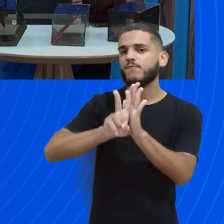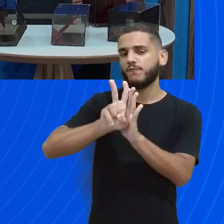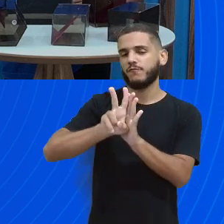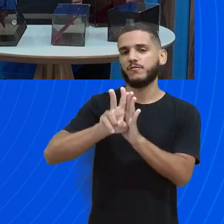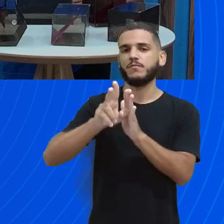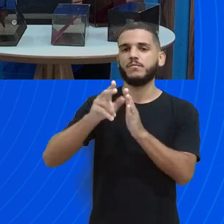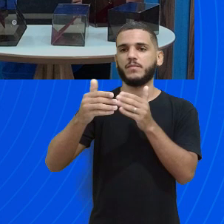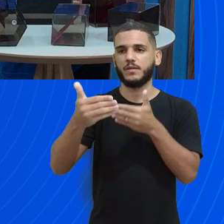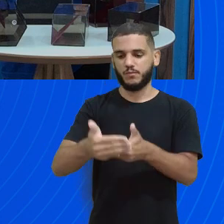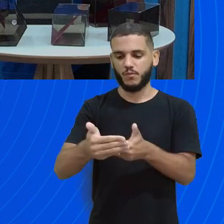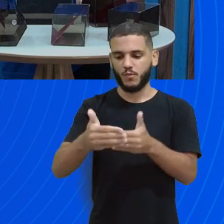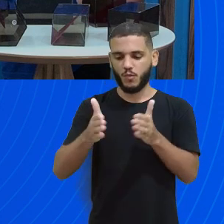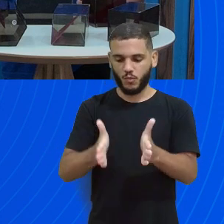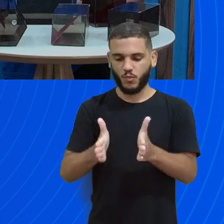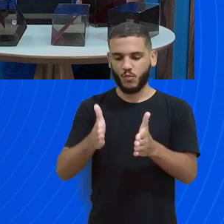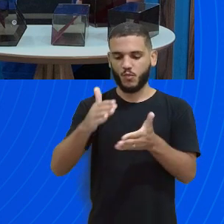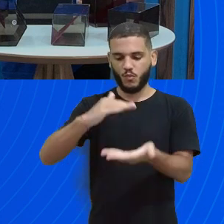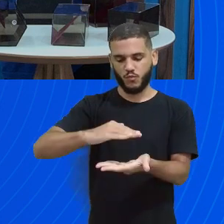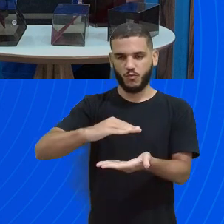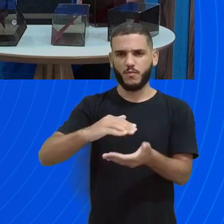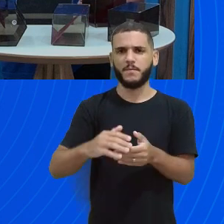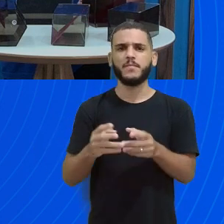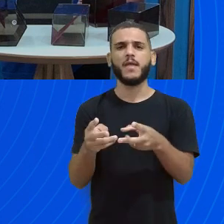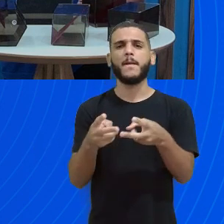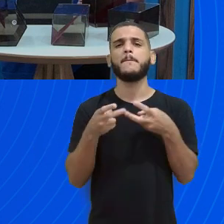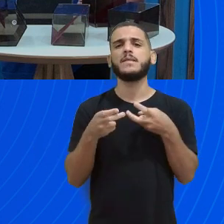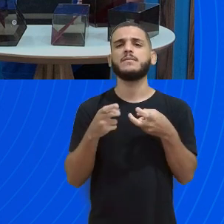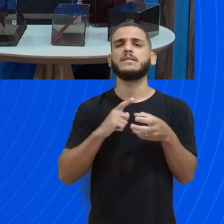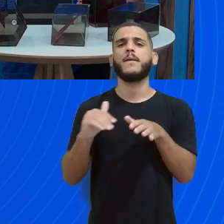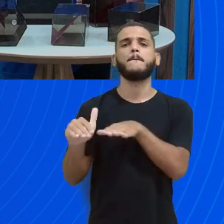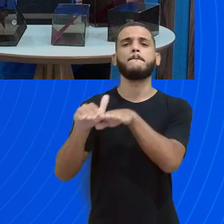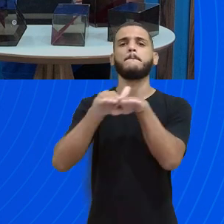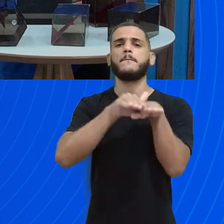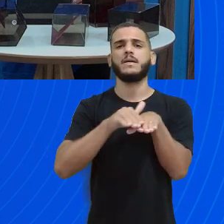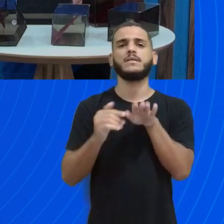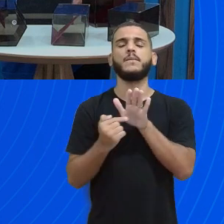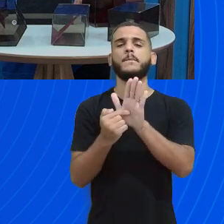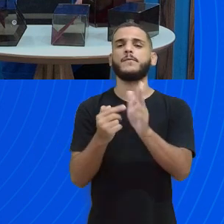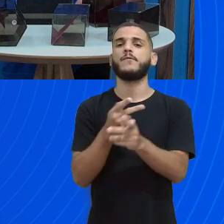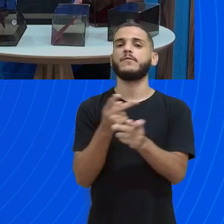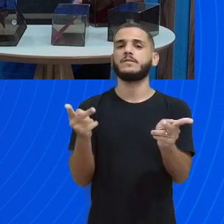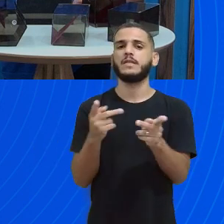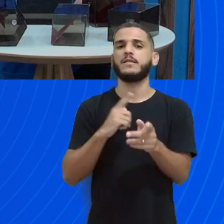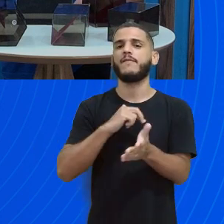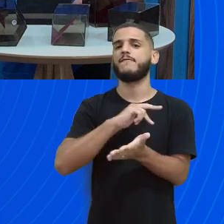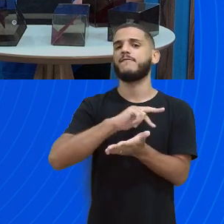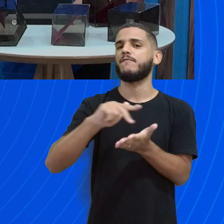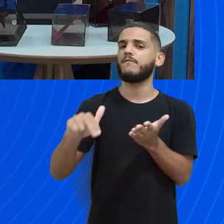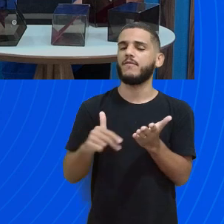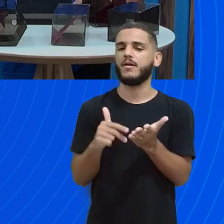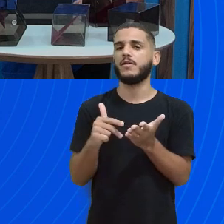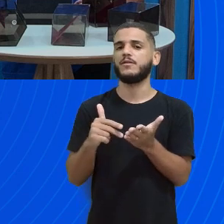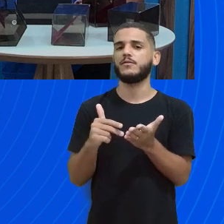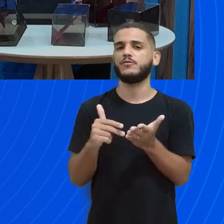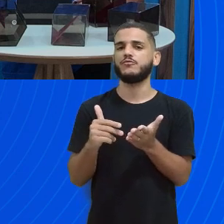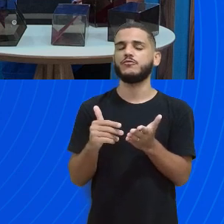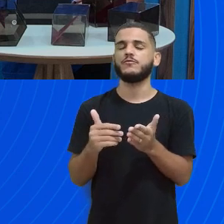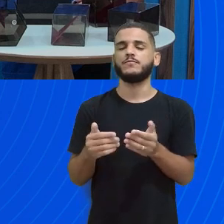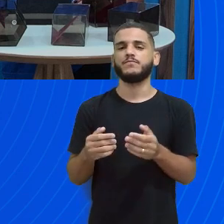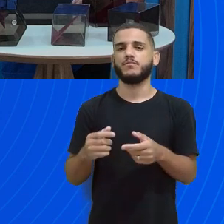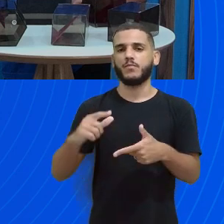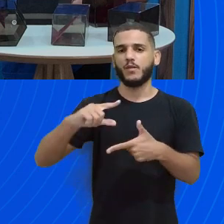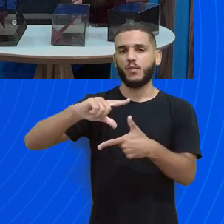cubo. E aí vocês perceberam que lá naquele padrão que eu coloquei, você tem vários cubos desse,